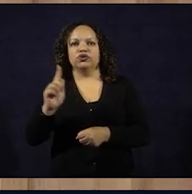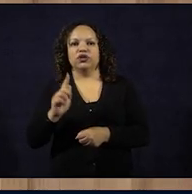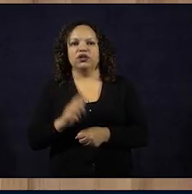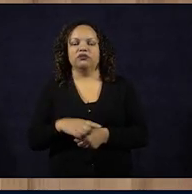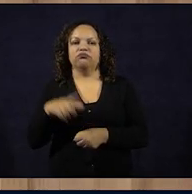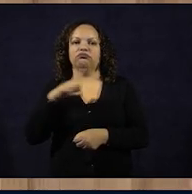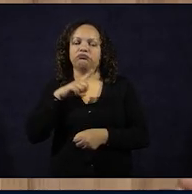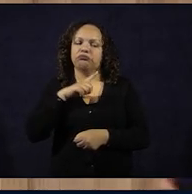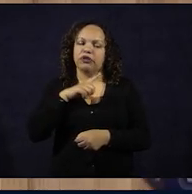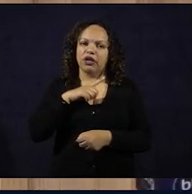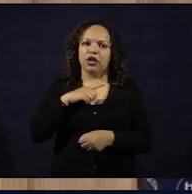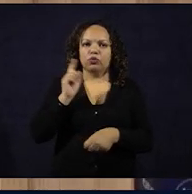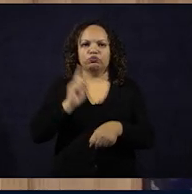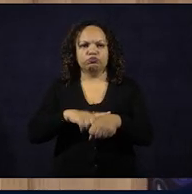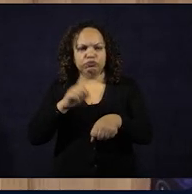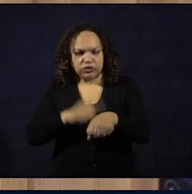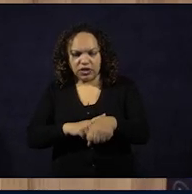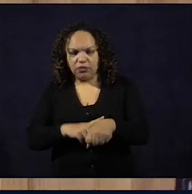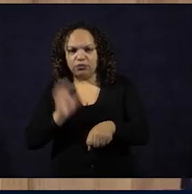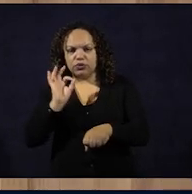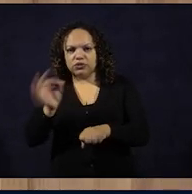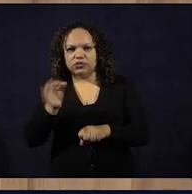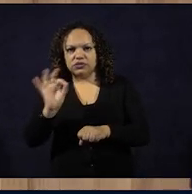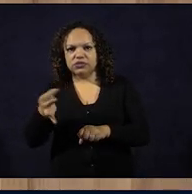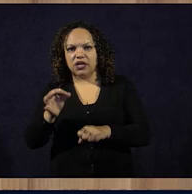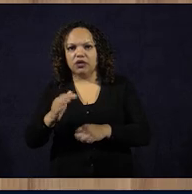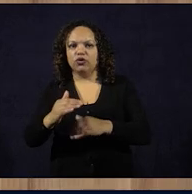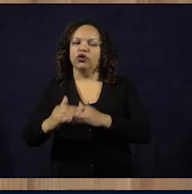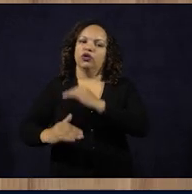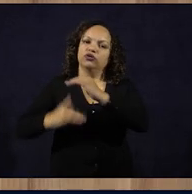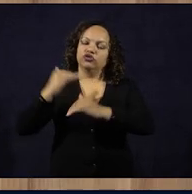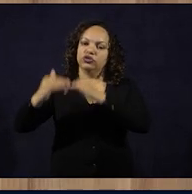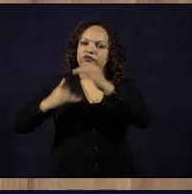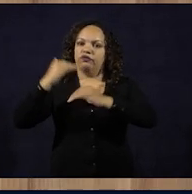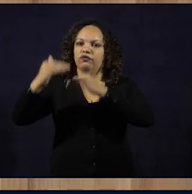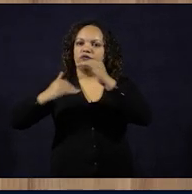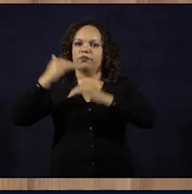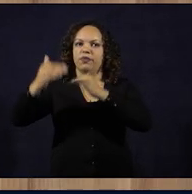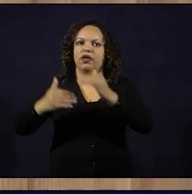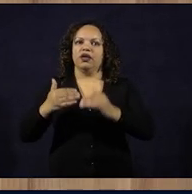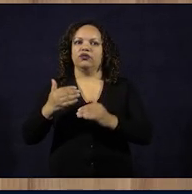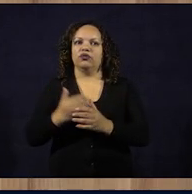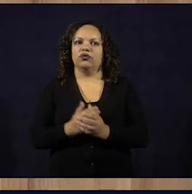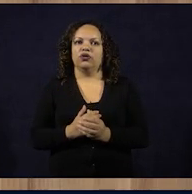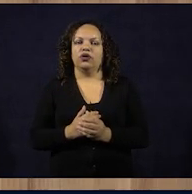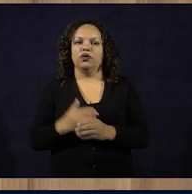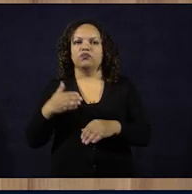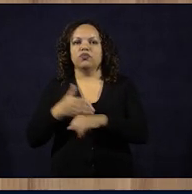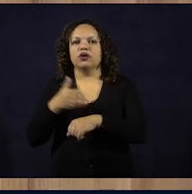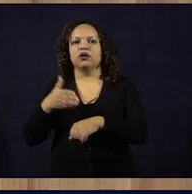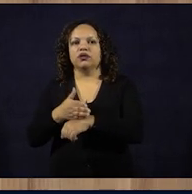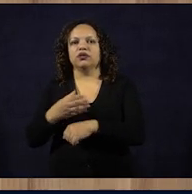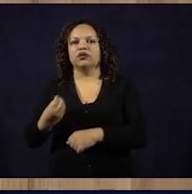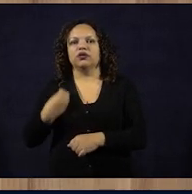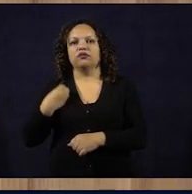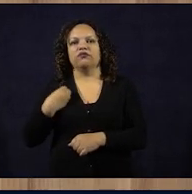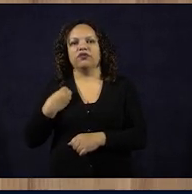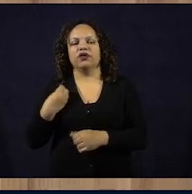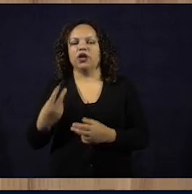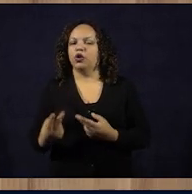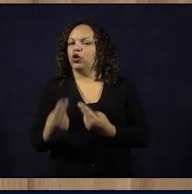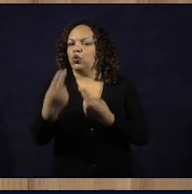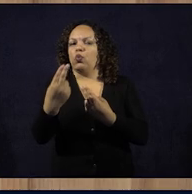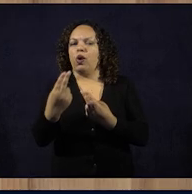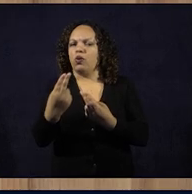maturidade de implementação até de desenvolvimento de aplicações ele entra na nossa vida como veio